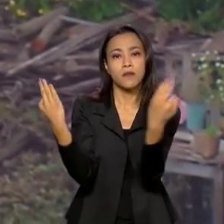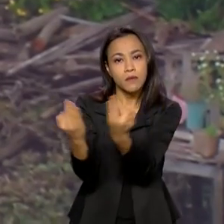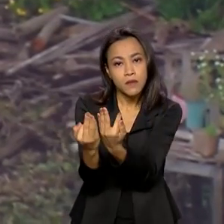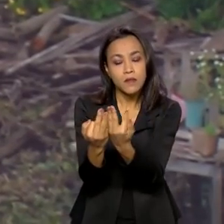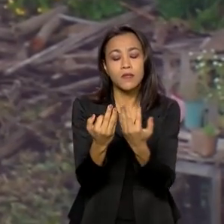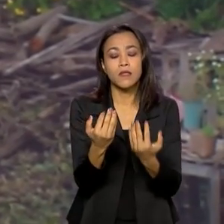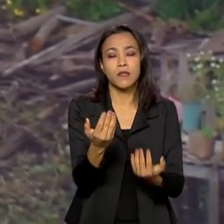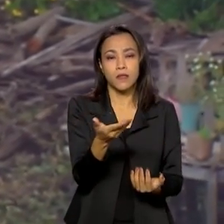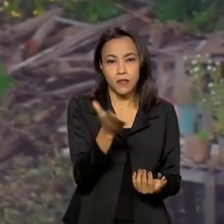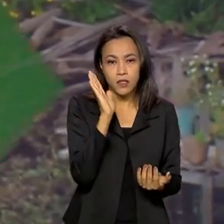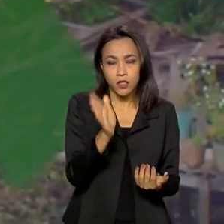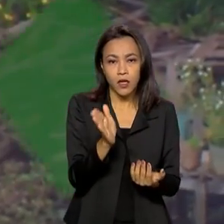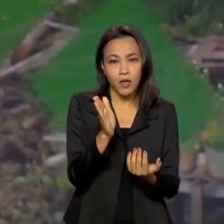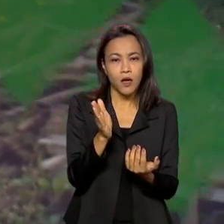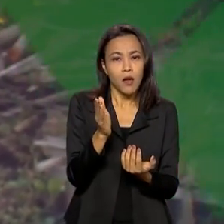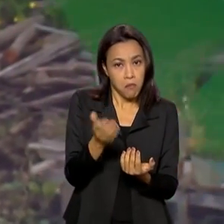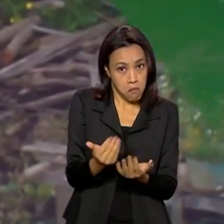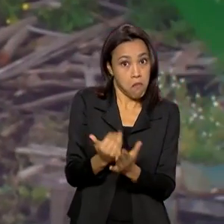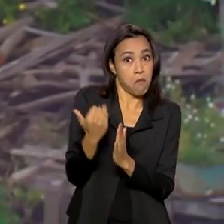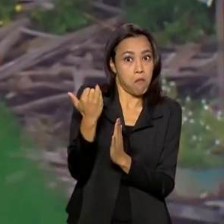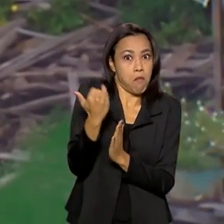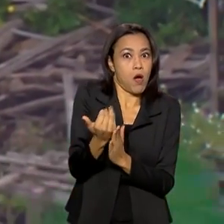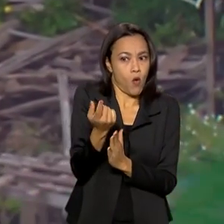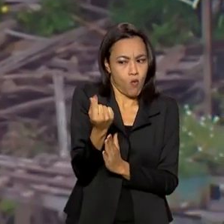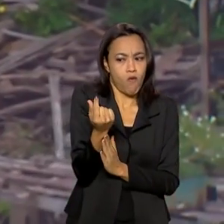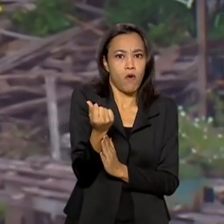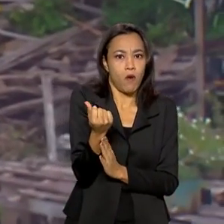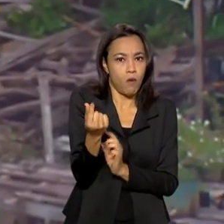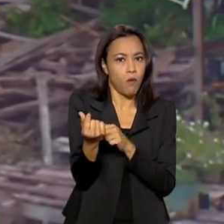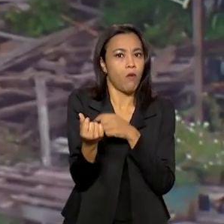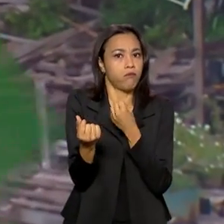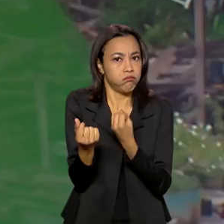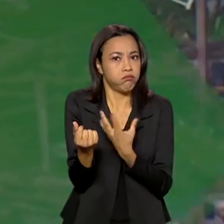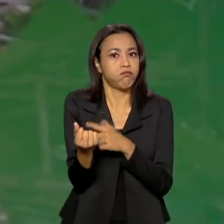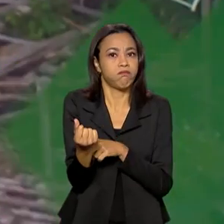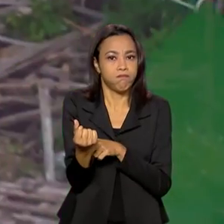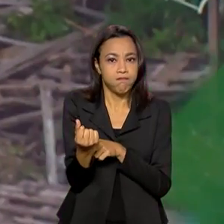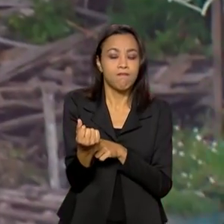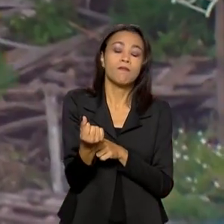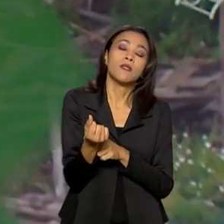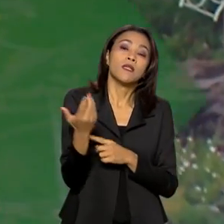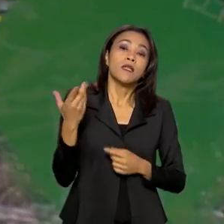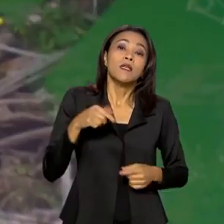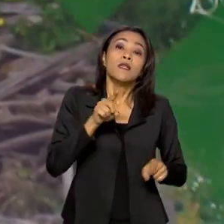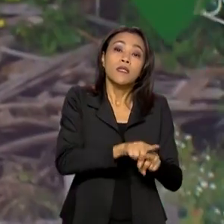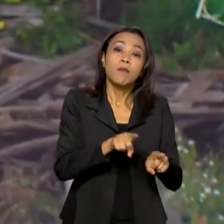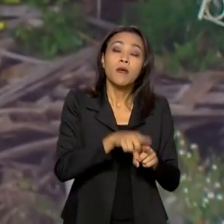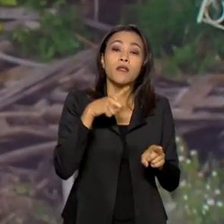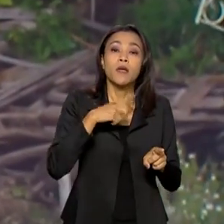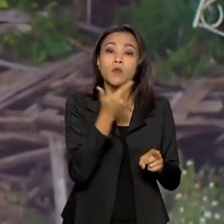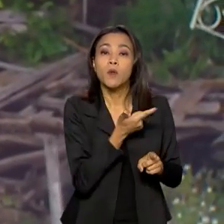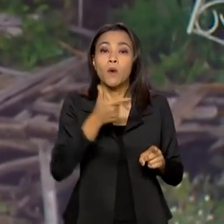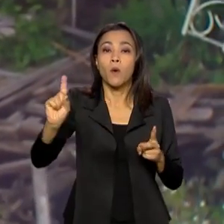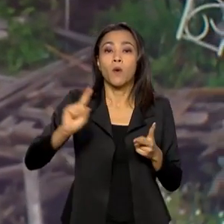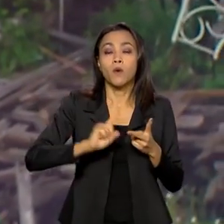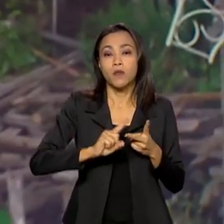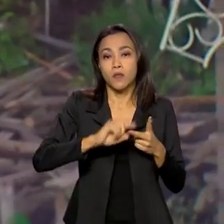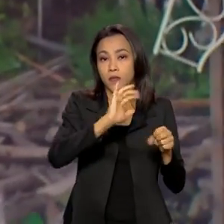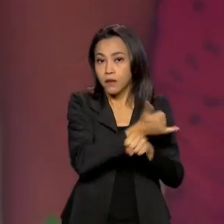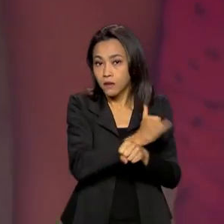condição Inicial bem maior né em termos financeiros E com isso a gente trouxe também uma série de